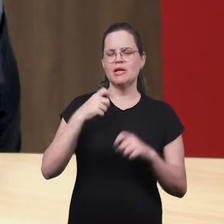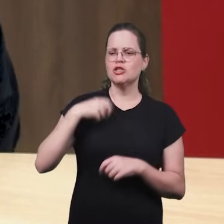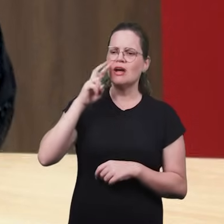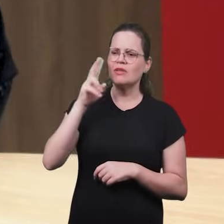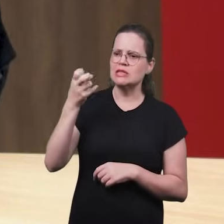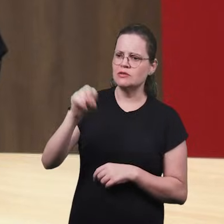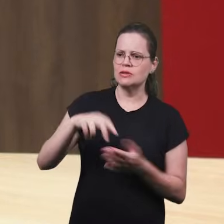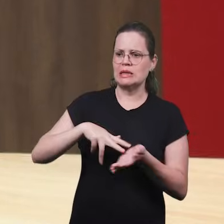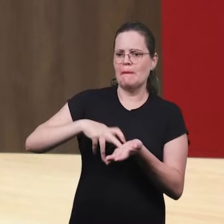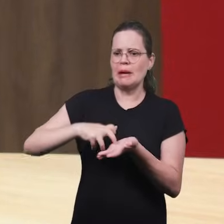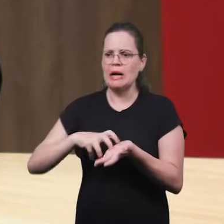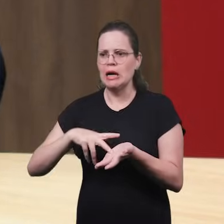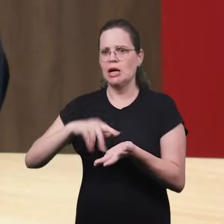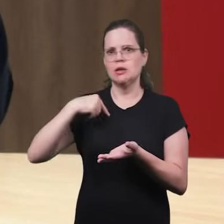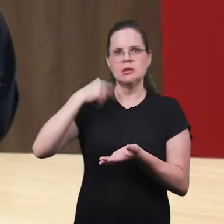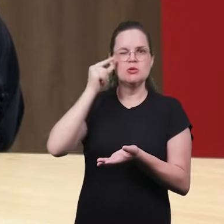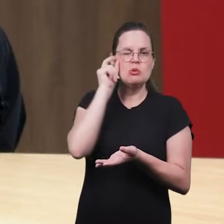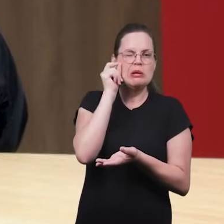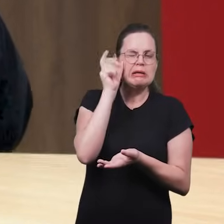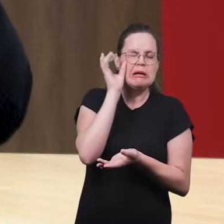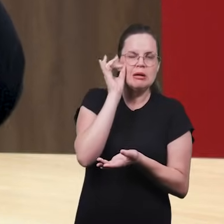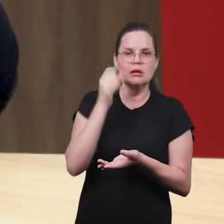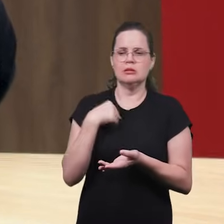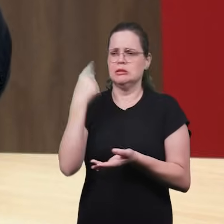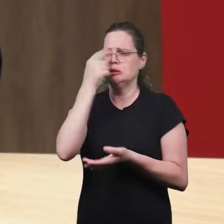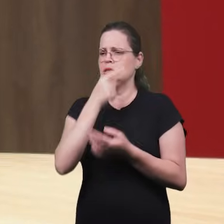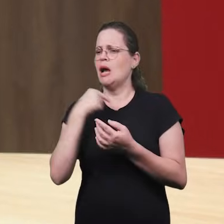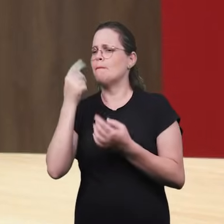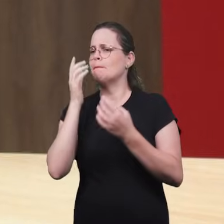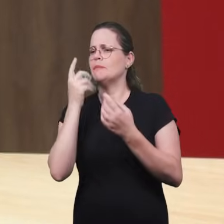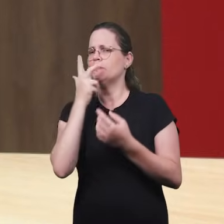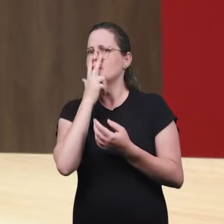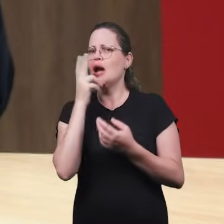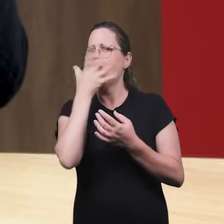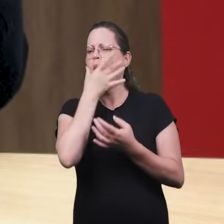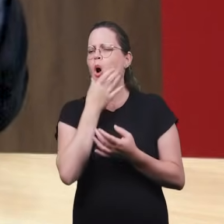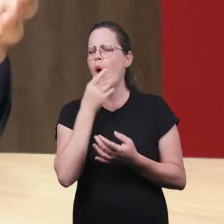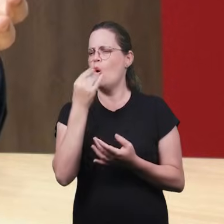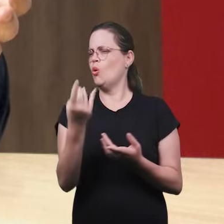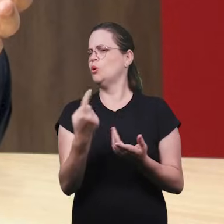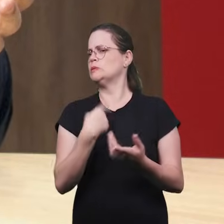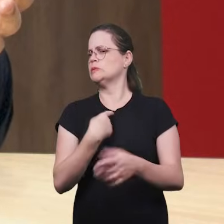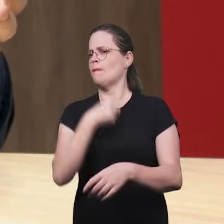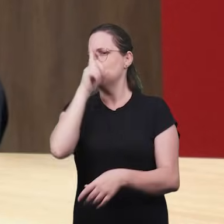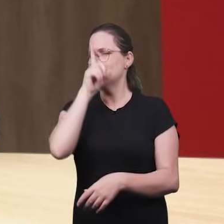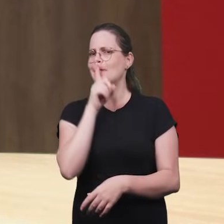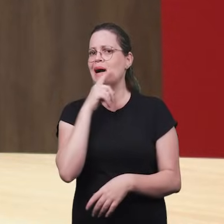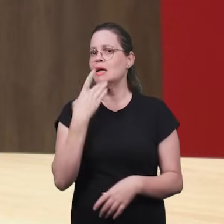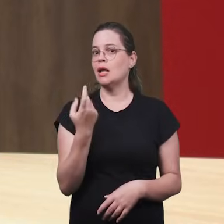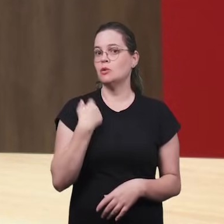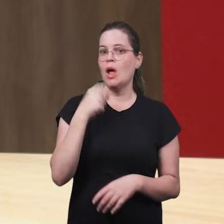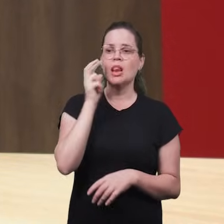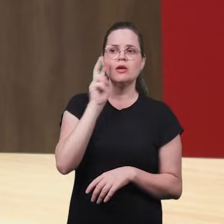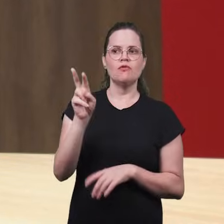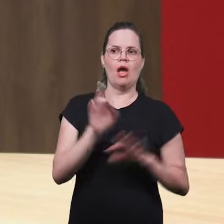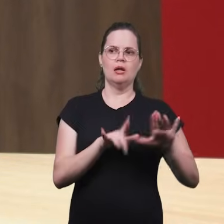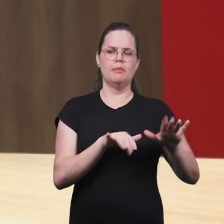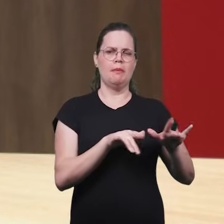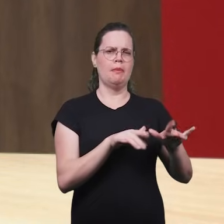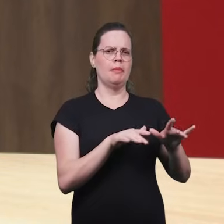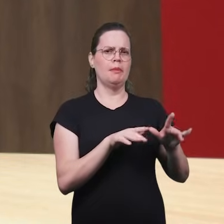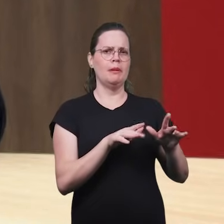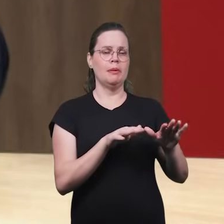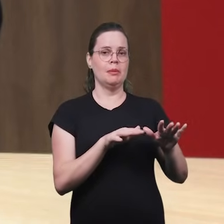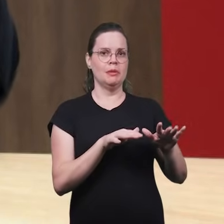olho mais fechado que o outro, se você está com uma expressão, se você está com a pele amarelada, ele vê isso aí. Então ele já lança essas